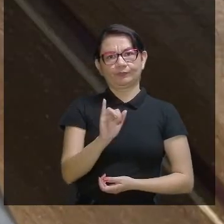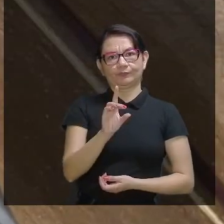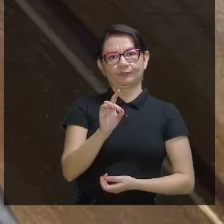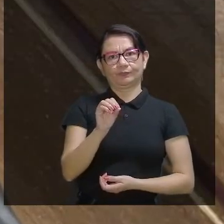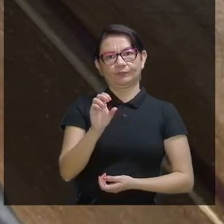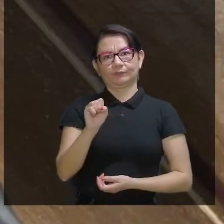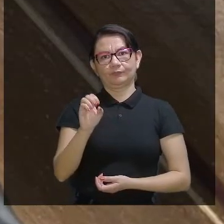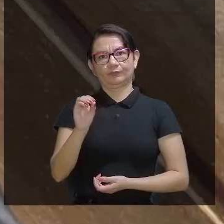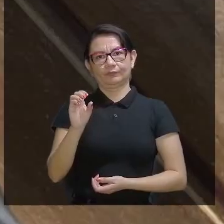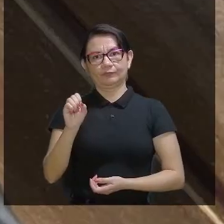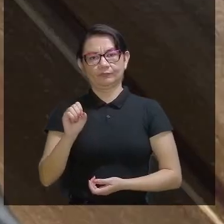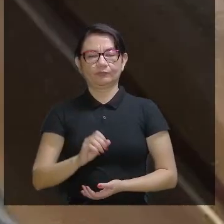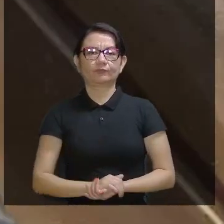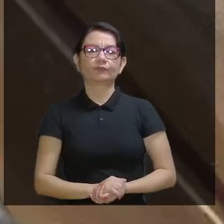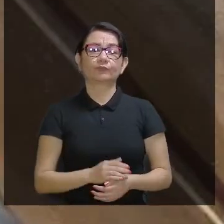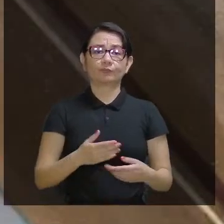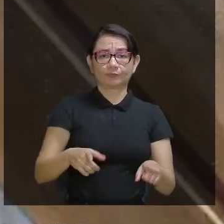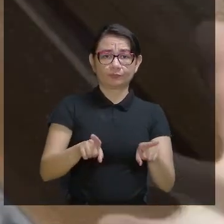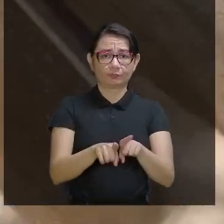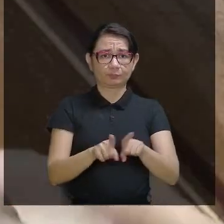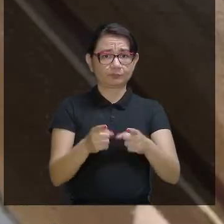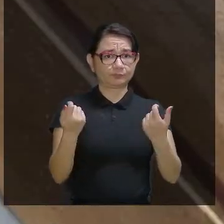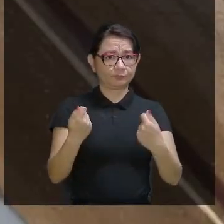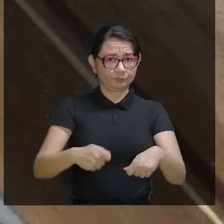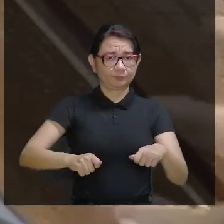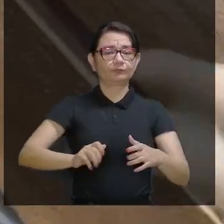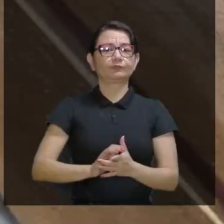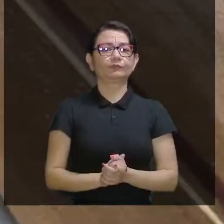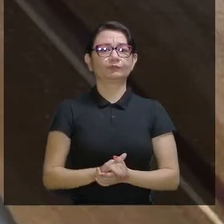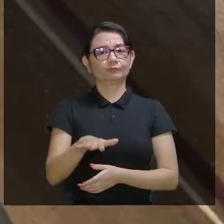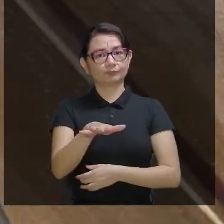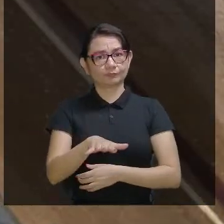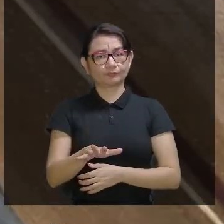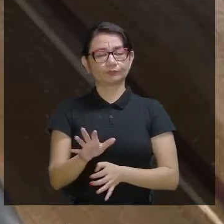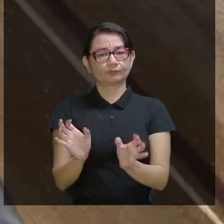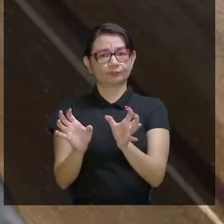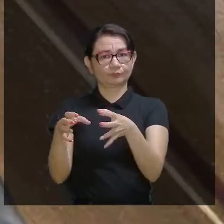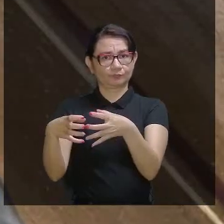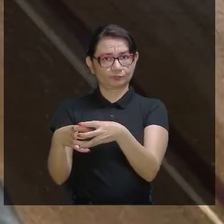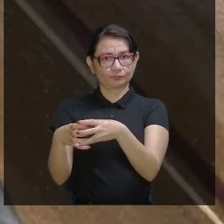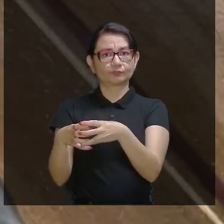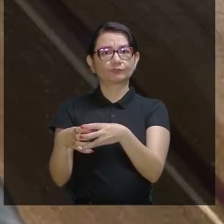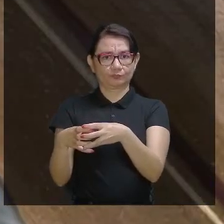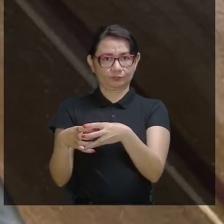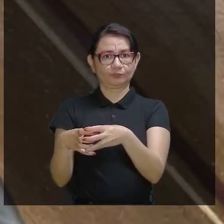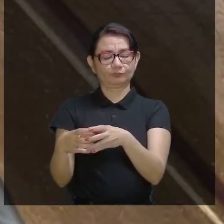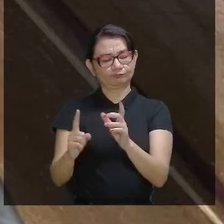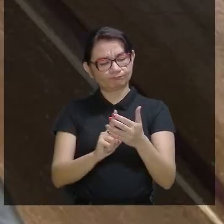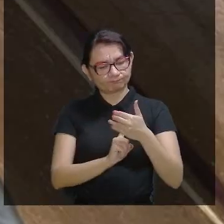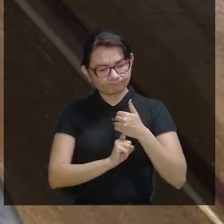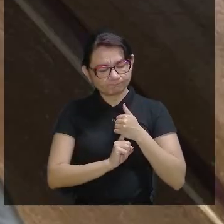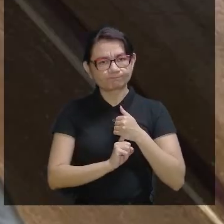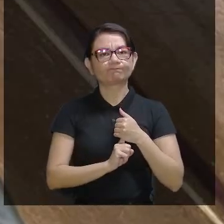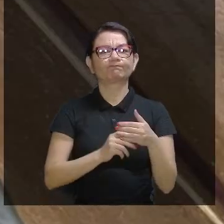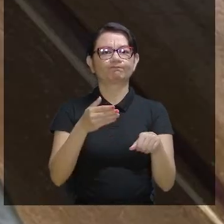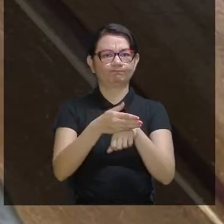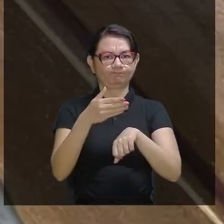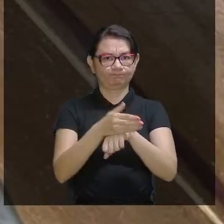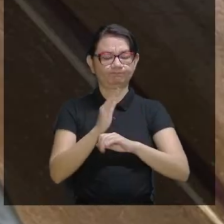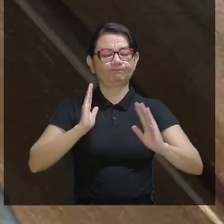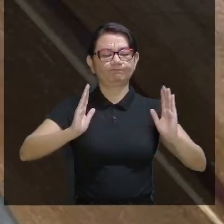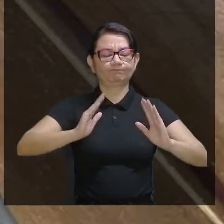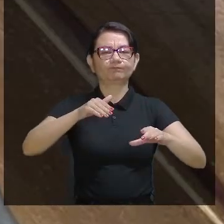tão bela, também quanto à necessidade dessa população, desse público específico, ser acolhido e participar do